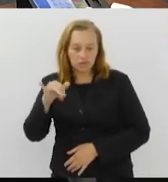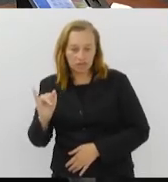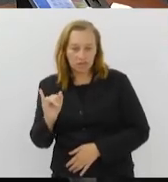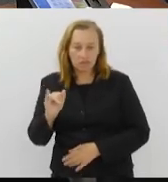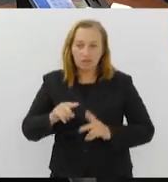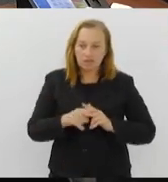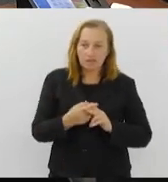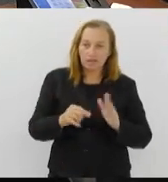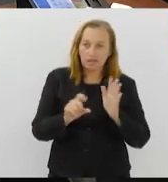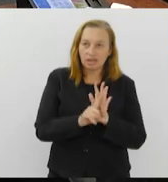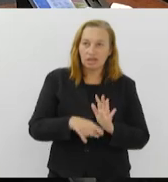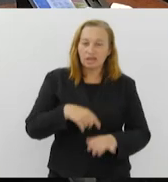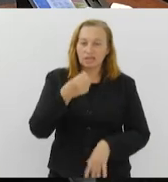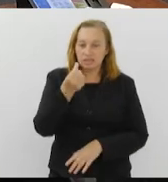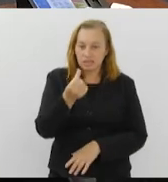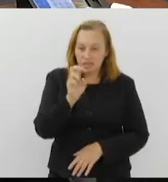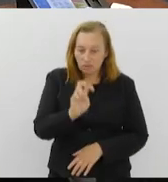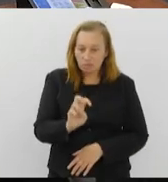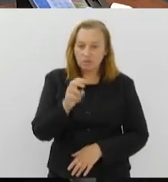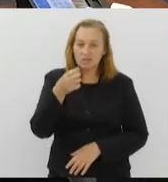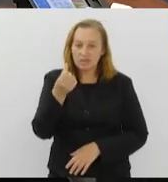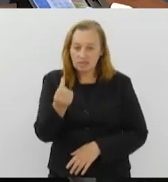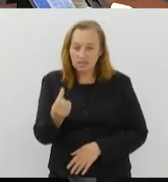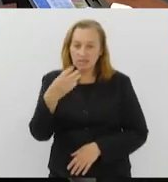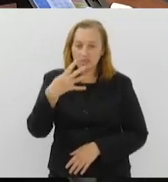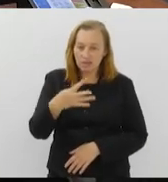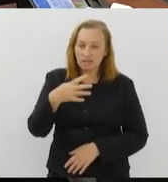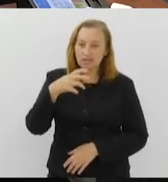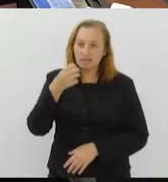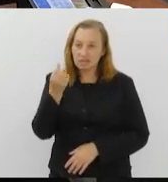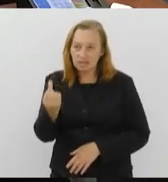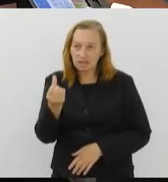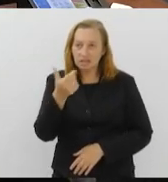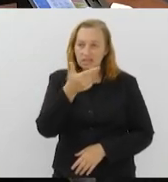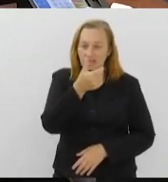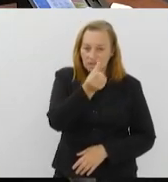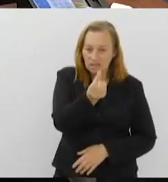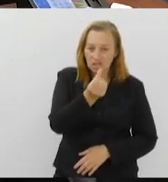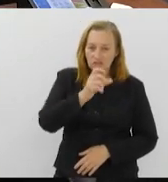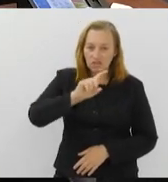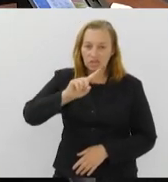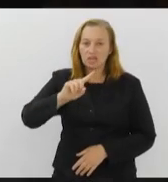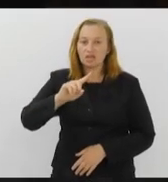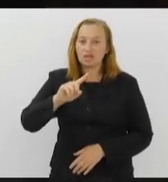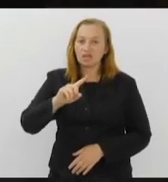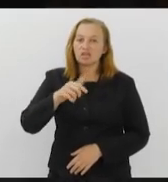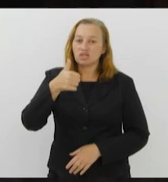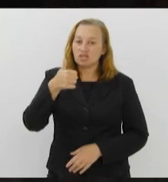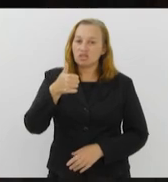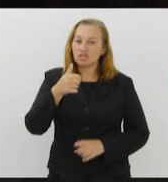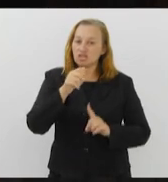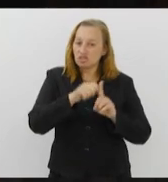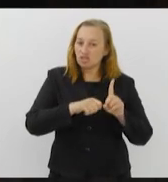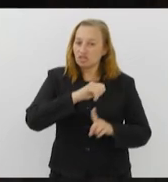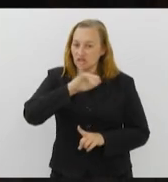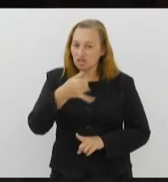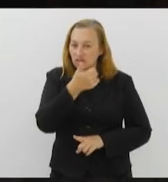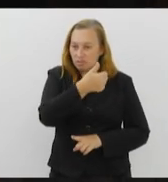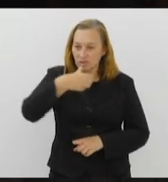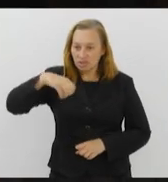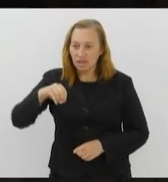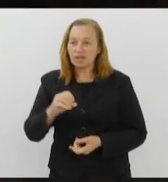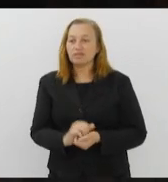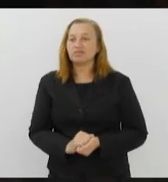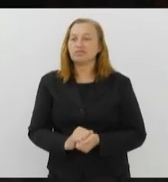anexo da lei 5.645, de 6 de janeiro de 2010, que consolida a legislação relativa às datas comemorativas do Estado